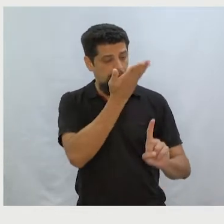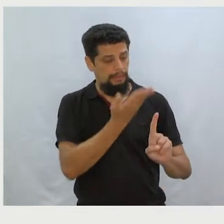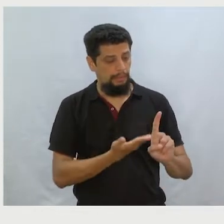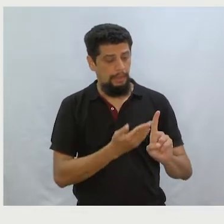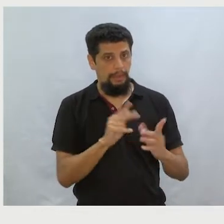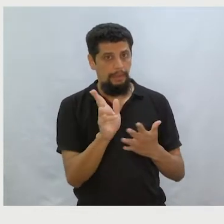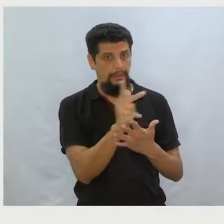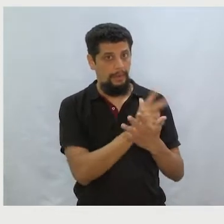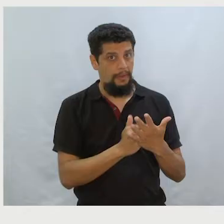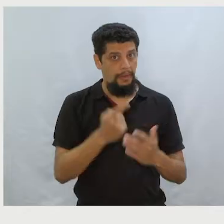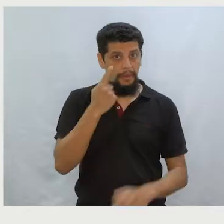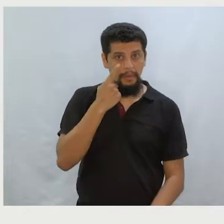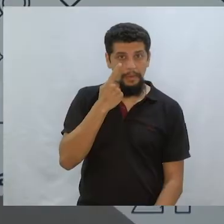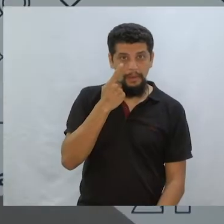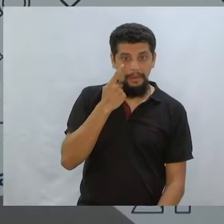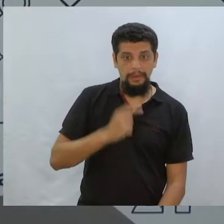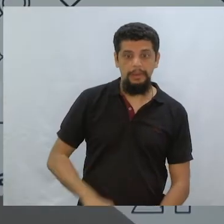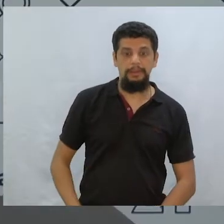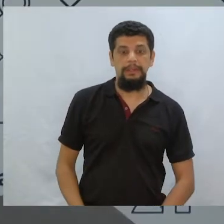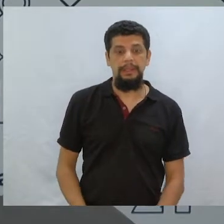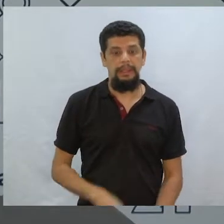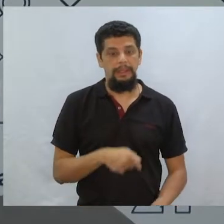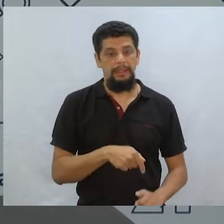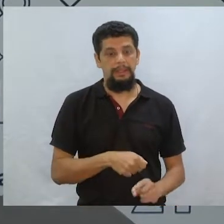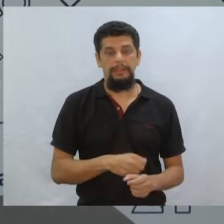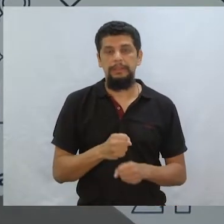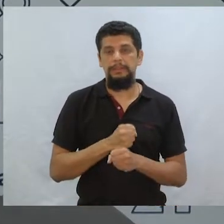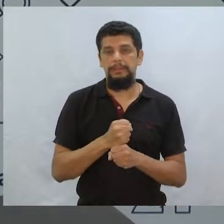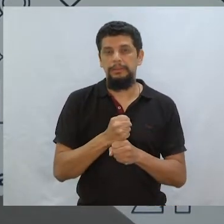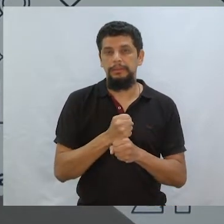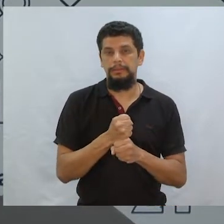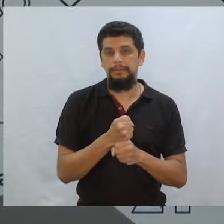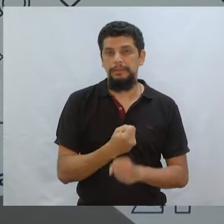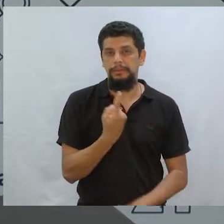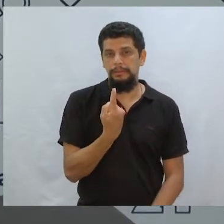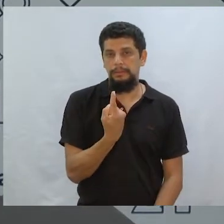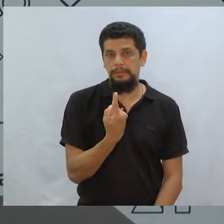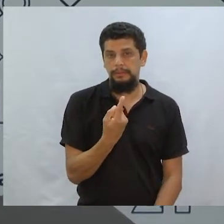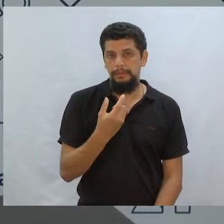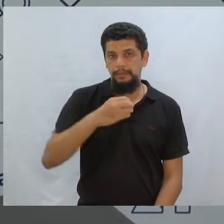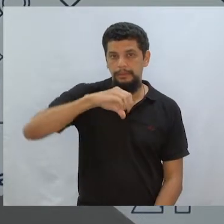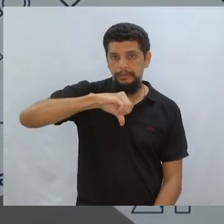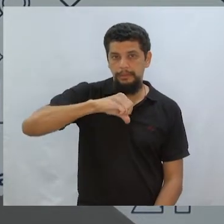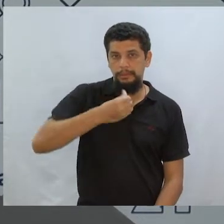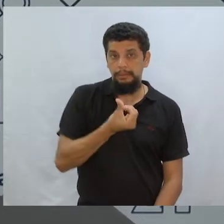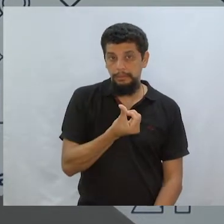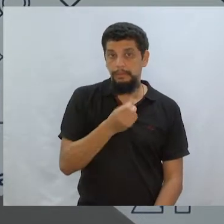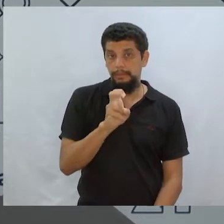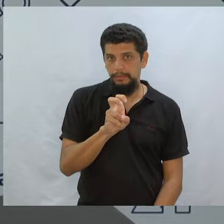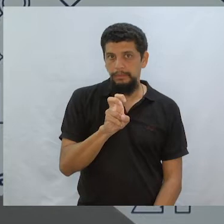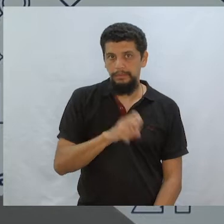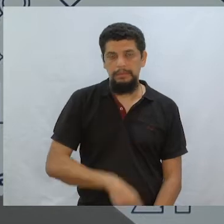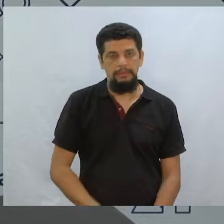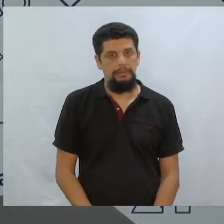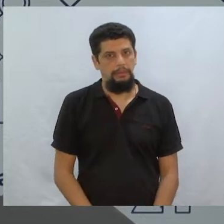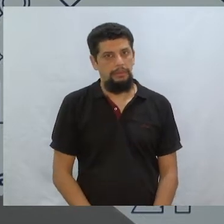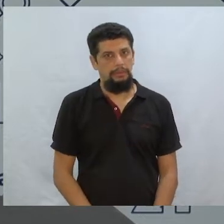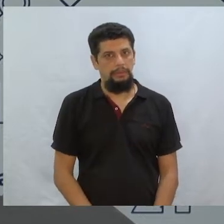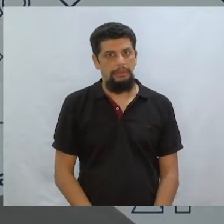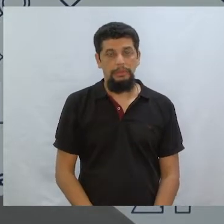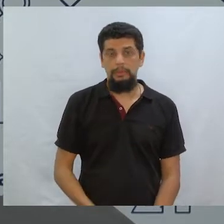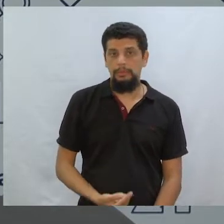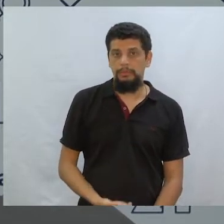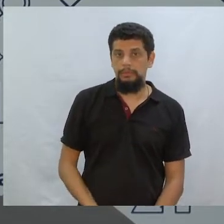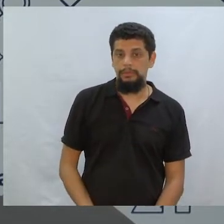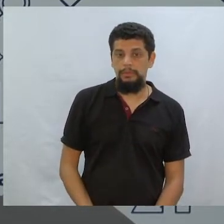ilustrador Olha só o jean-claude alfin ele é de 1965 Olha como eles têm a idade bem próxima um uma de